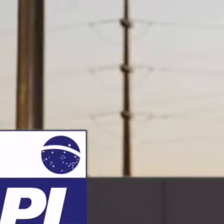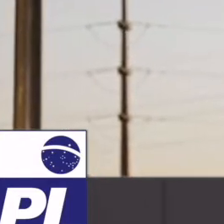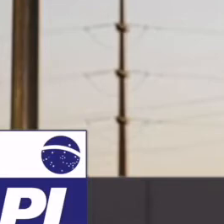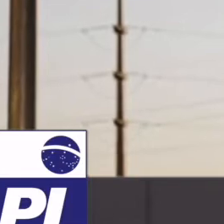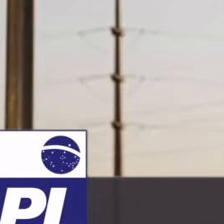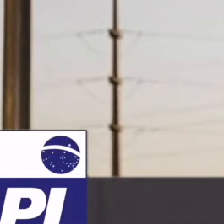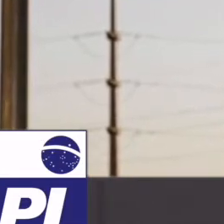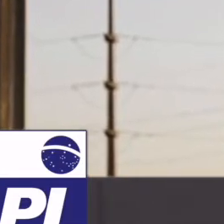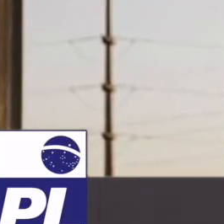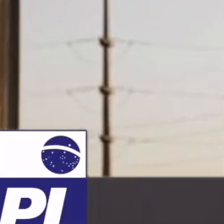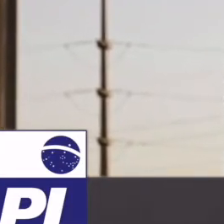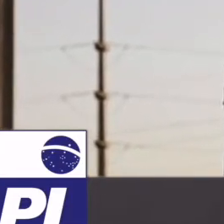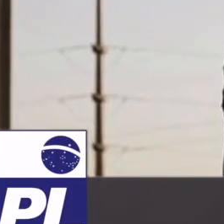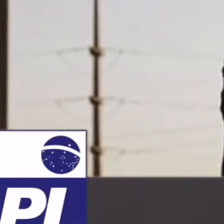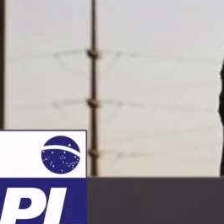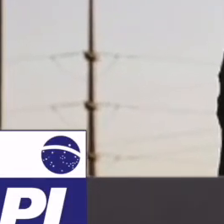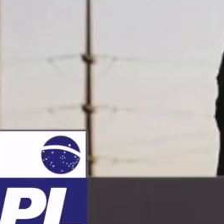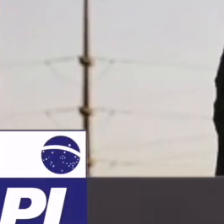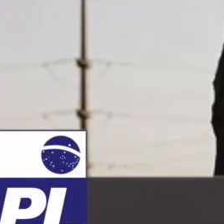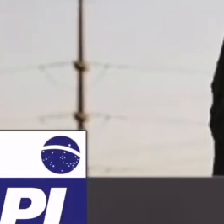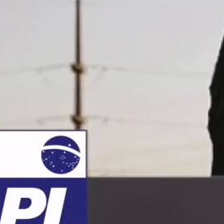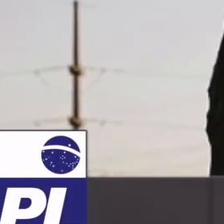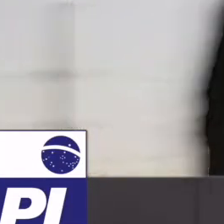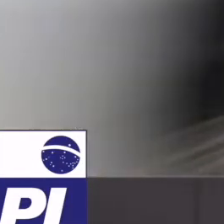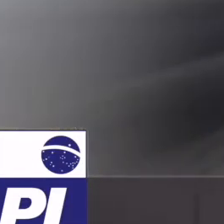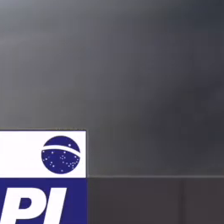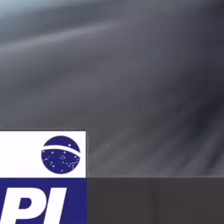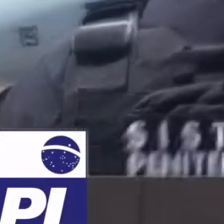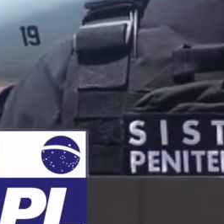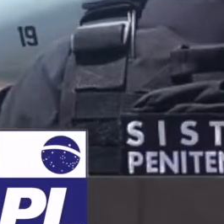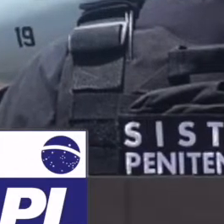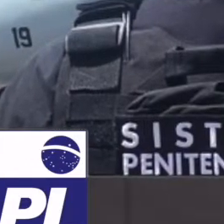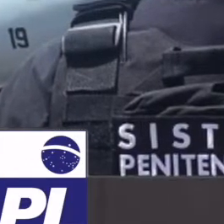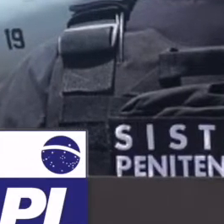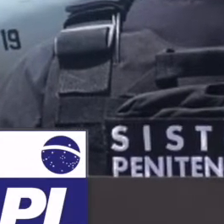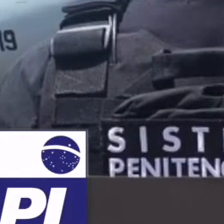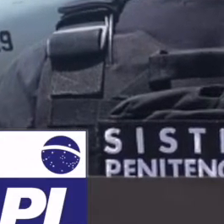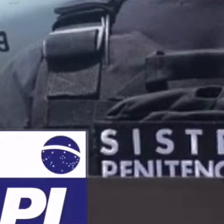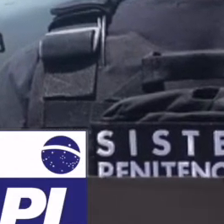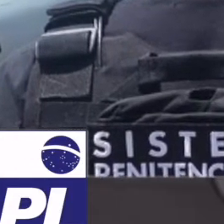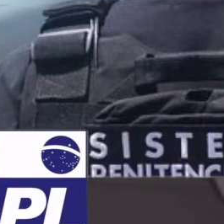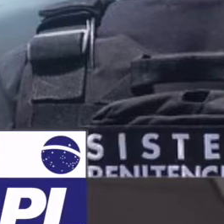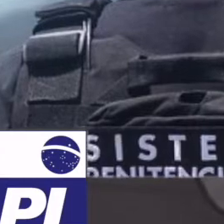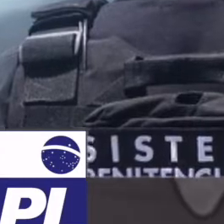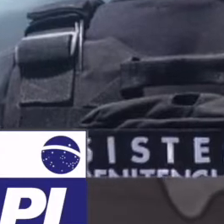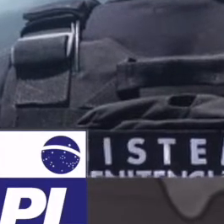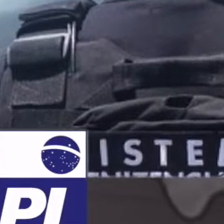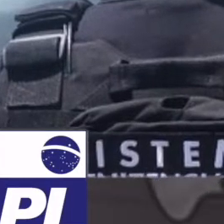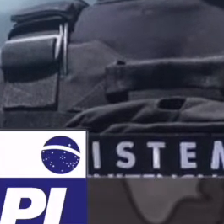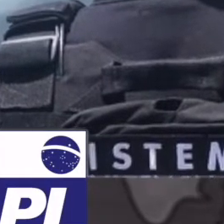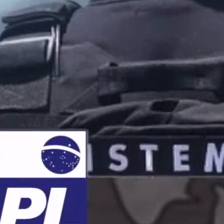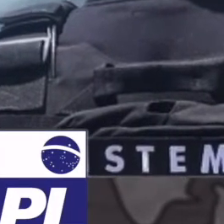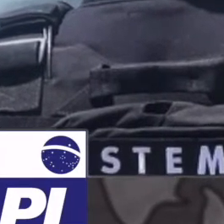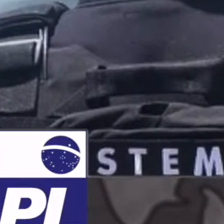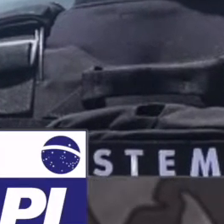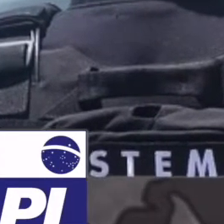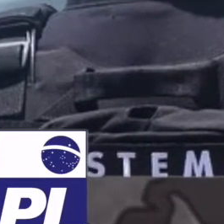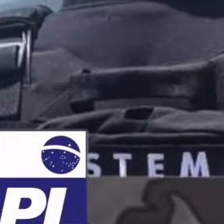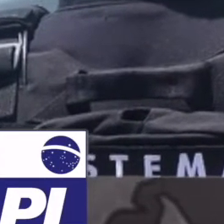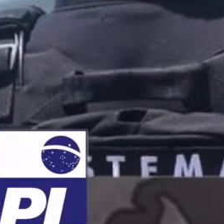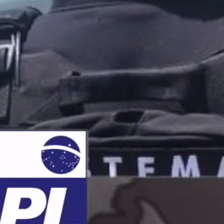do primeiro, do segundo e do terceiro escalões do grupo criminoso PCC para penitenciárias